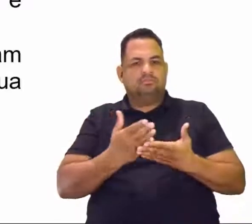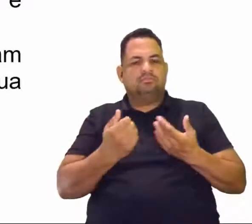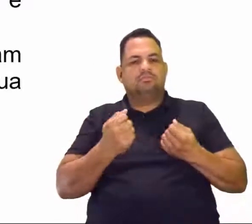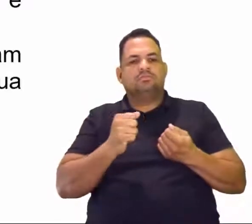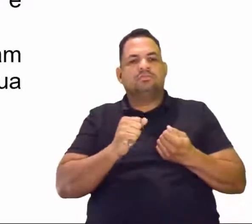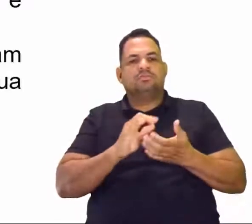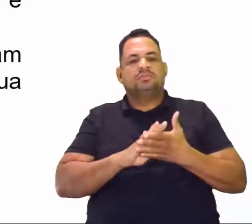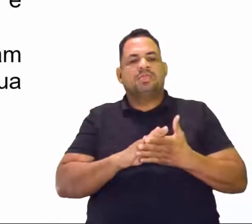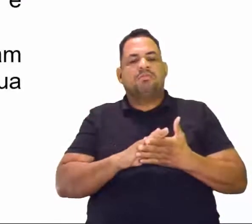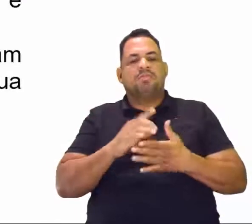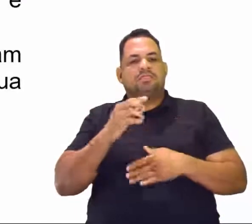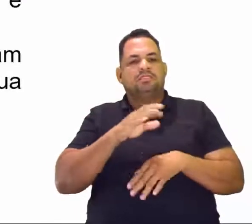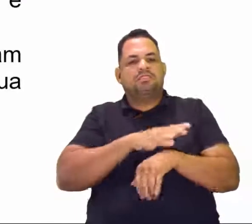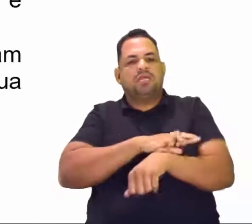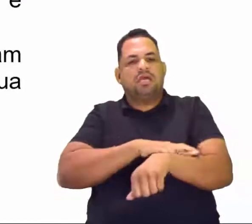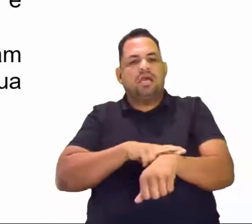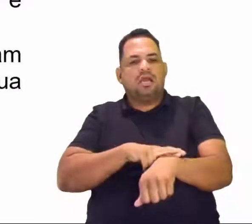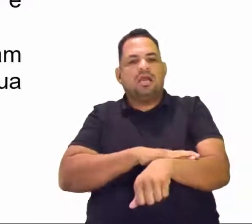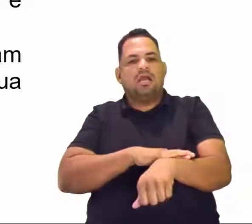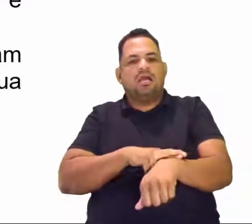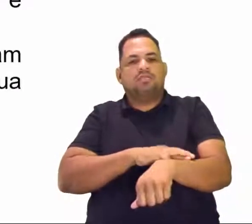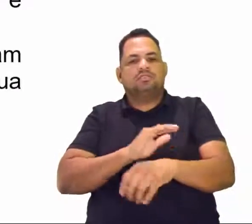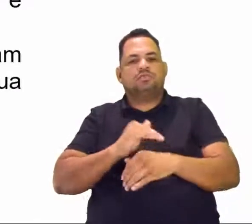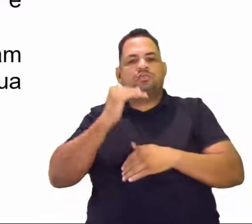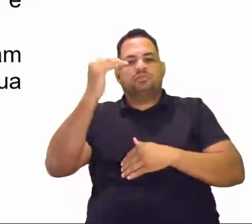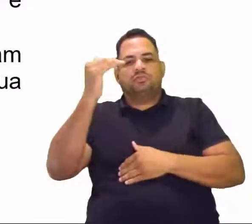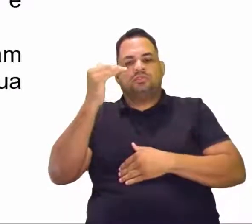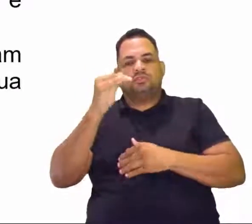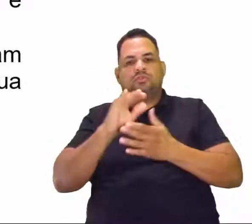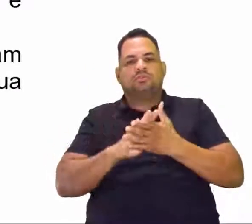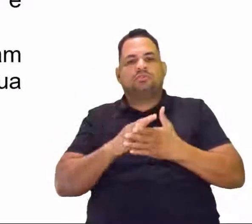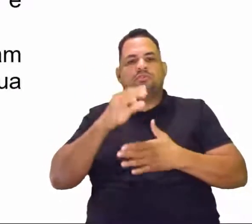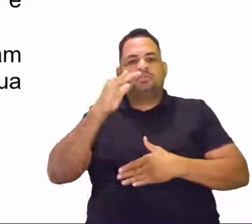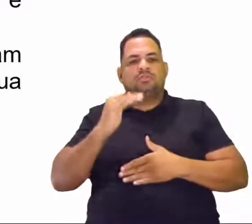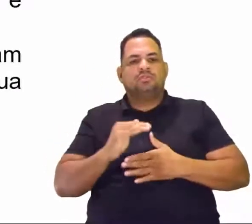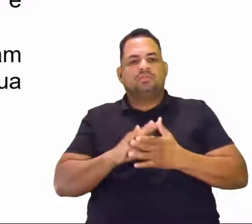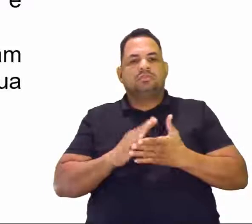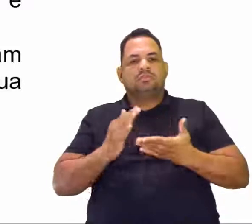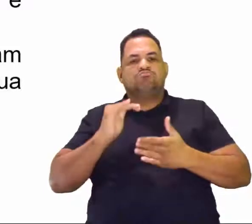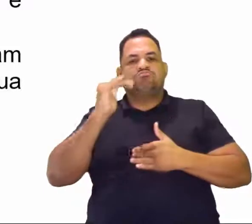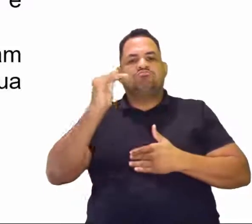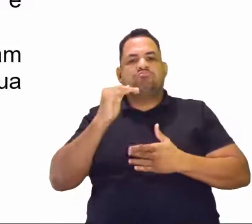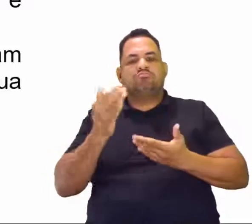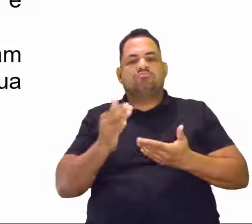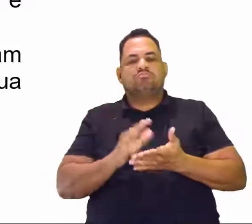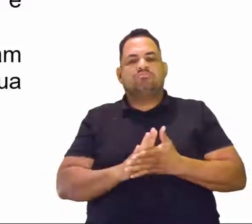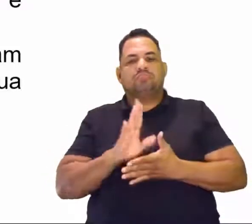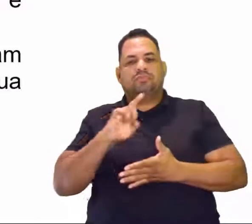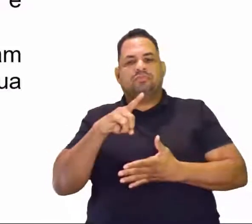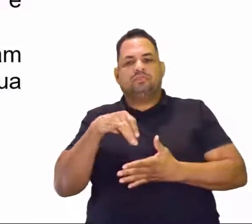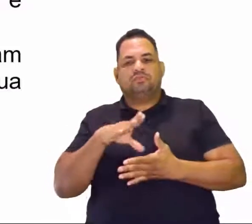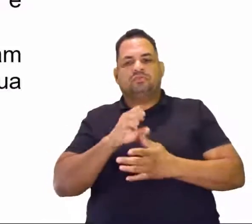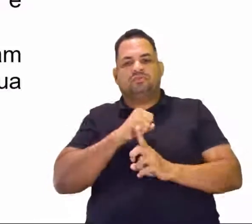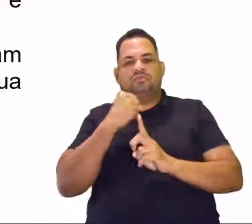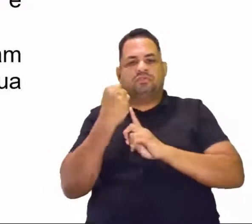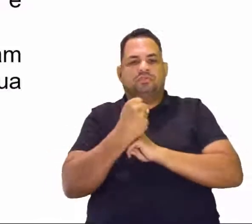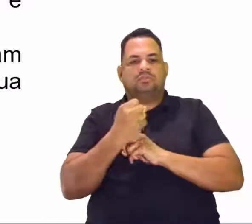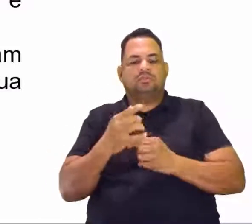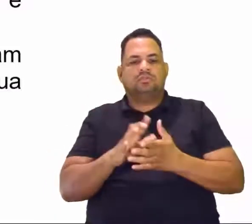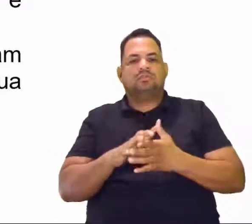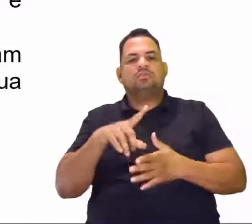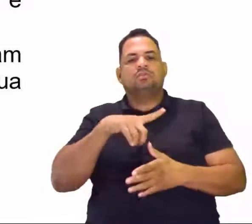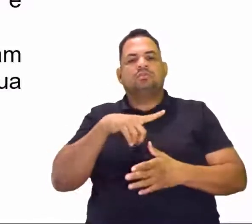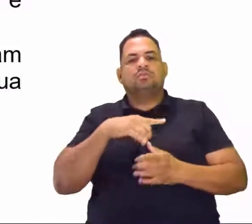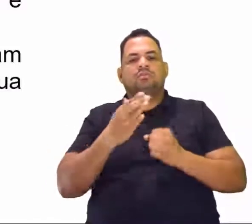e raça superior e Raça inferior a chamada superioridade racial ou seja o Darwinismo